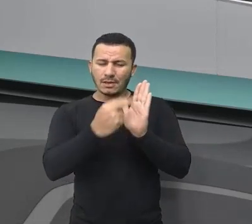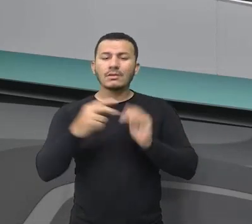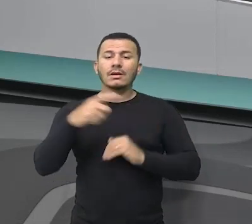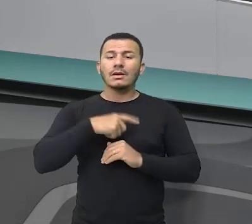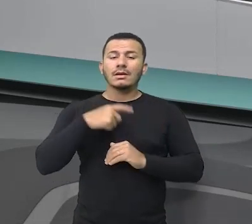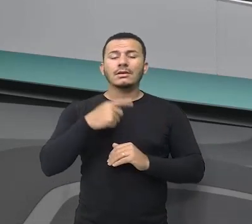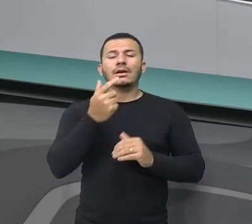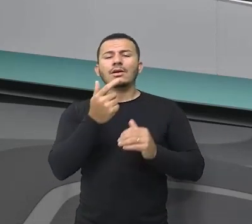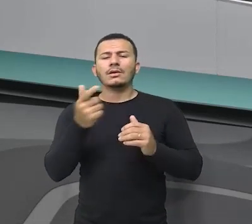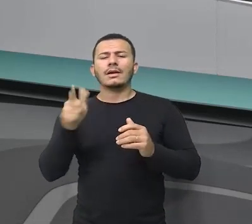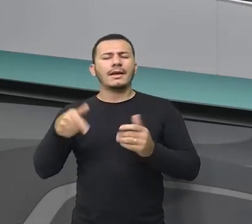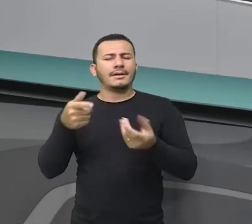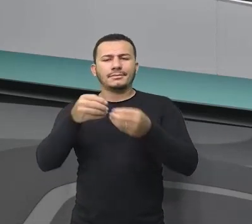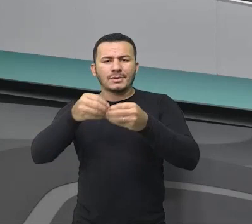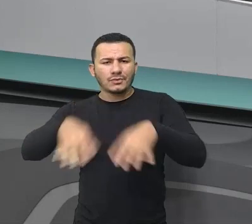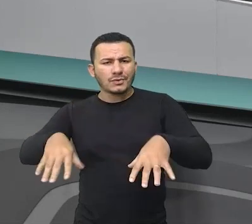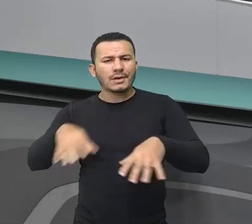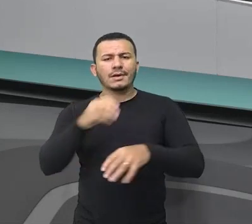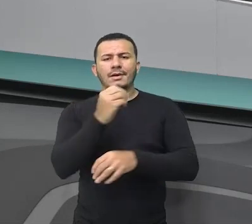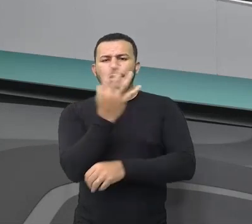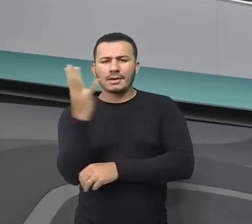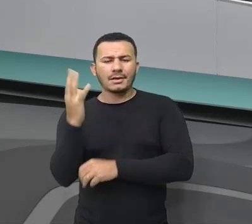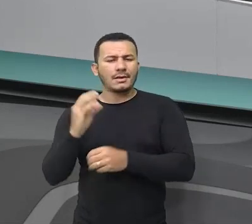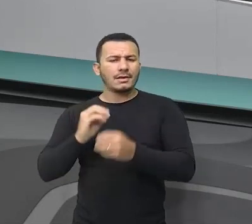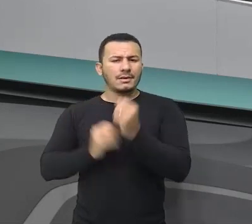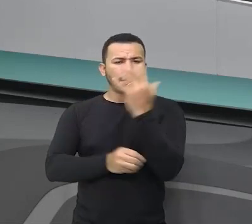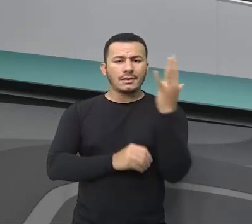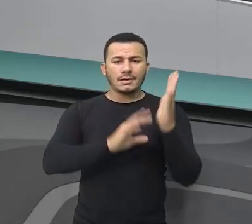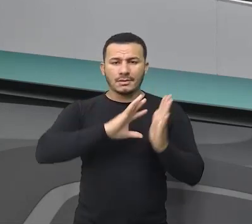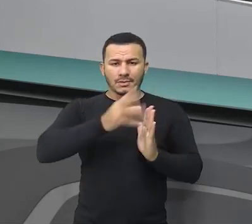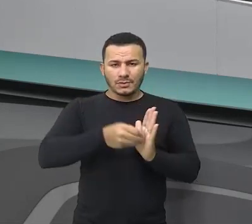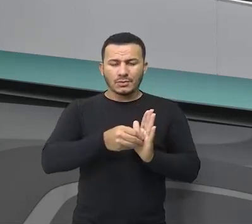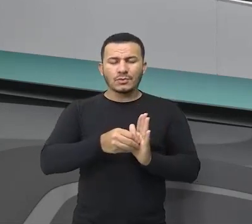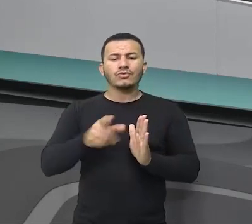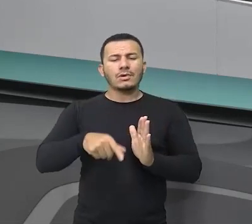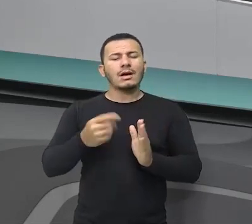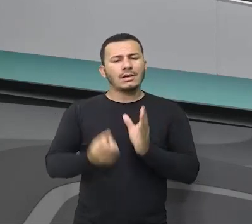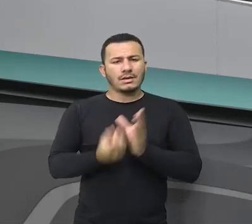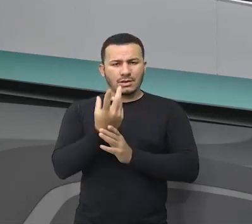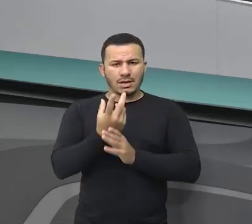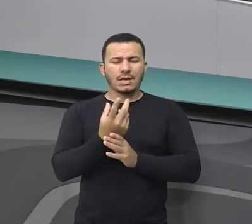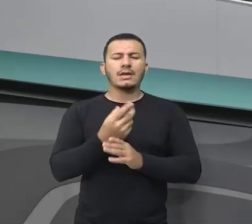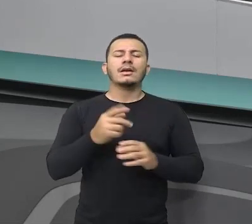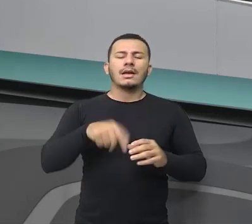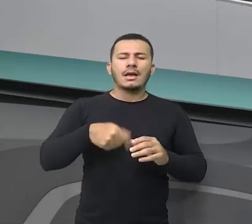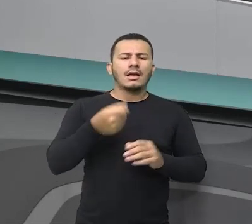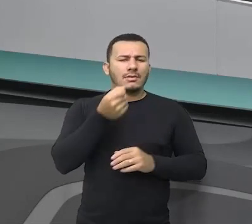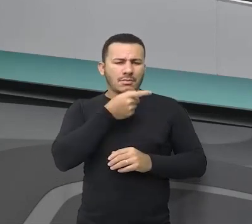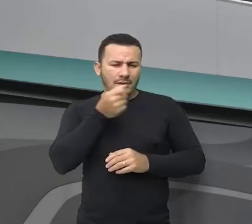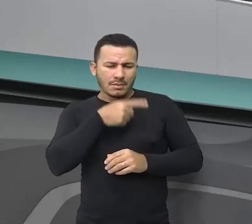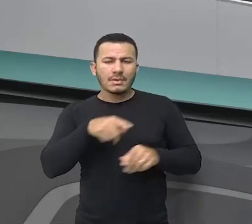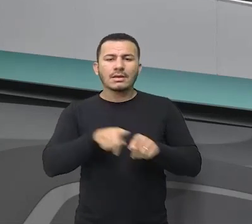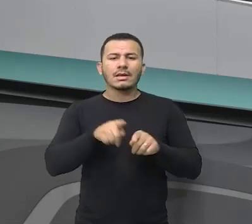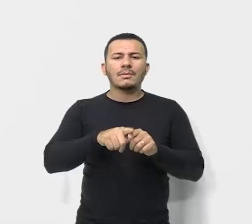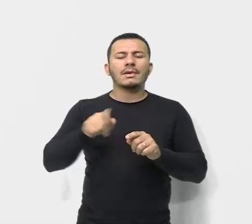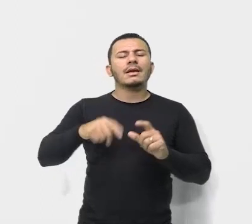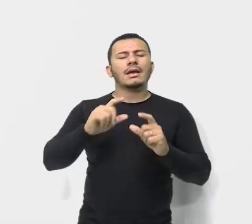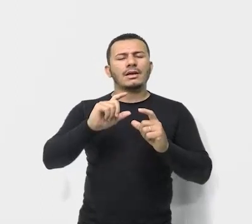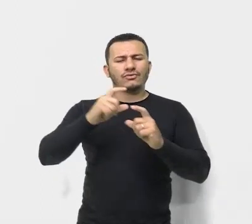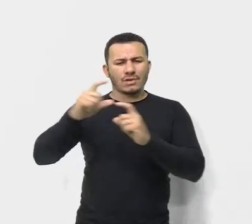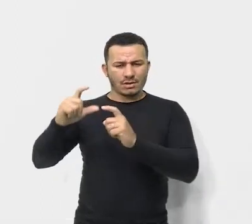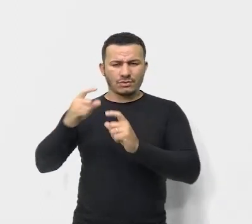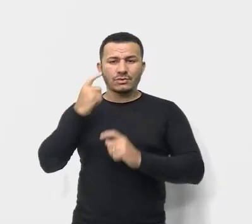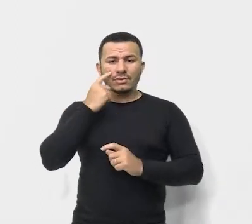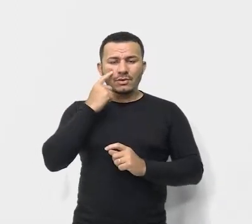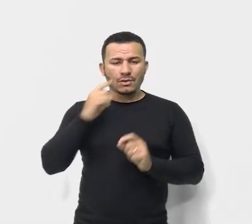existem forças que ameaçam a floresta amazônica, a gente construiu um meme e uma charge, tá bom? Vamos avançar na cartela, por favor?